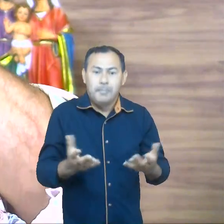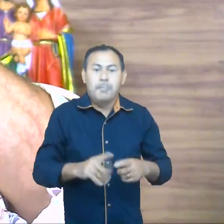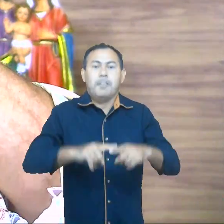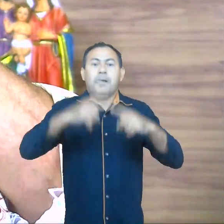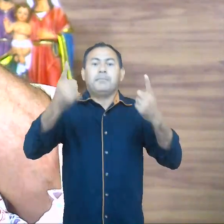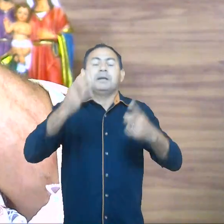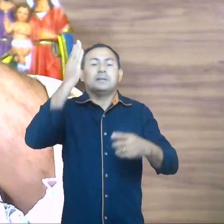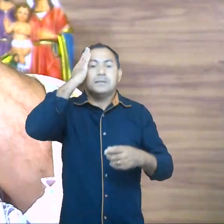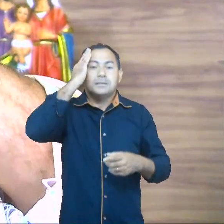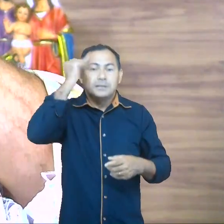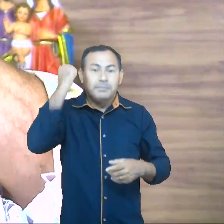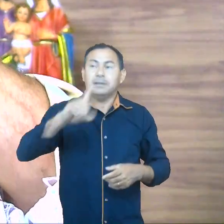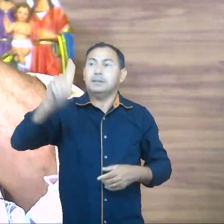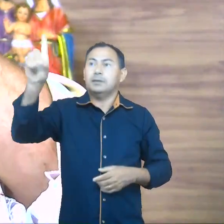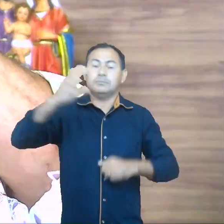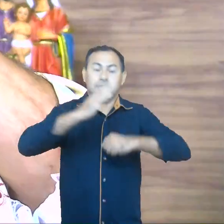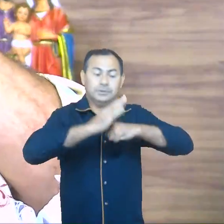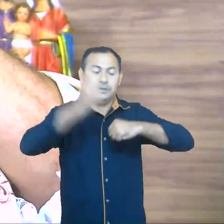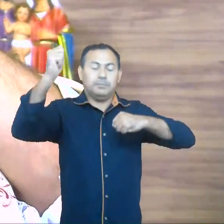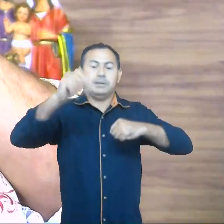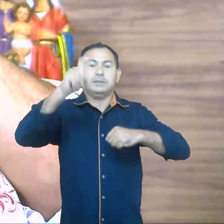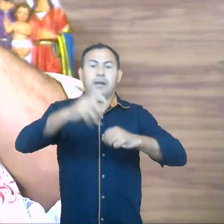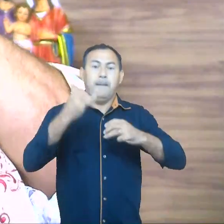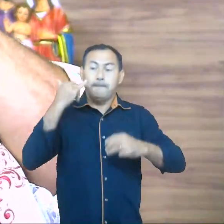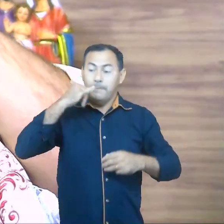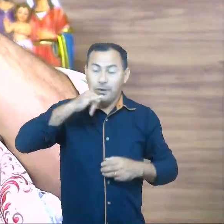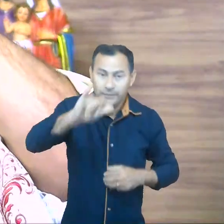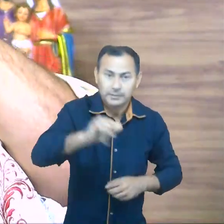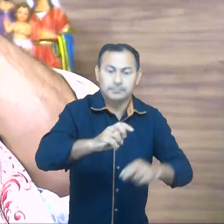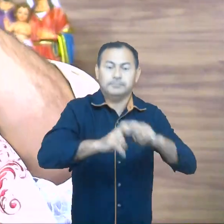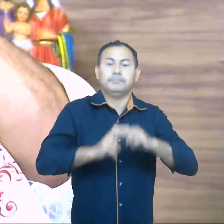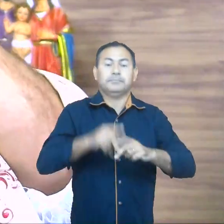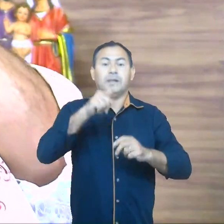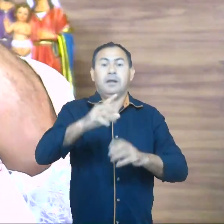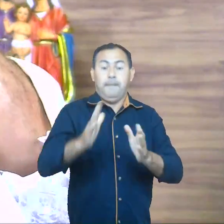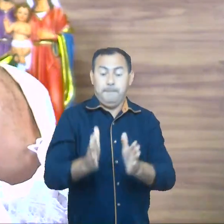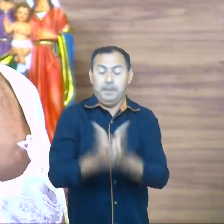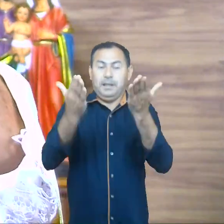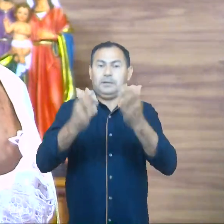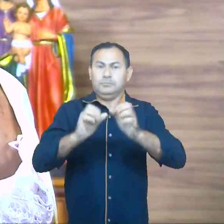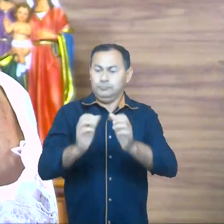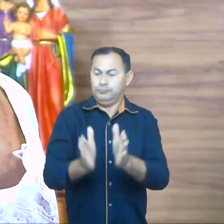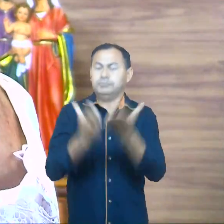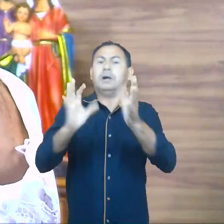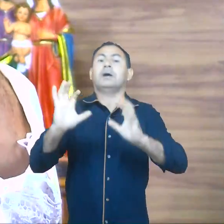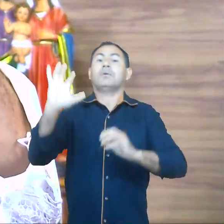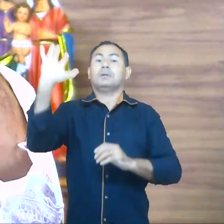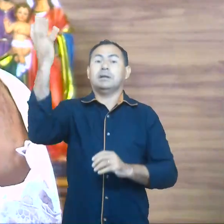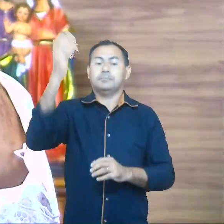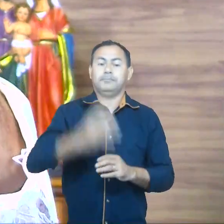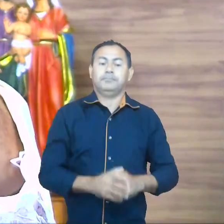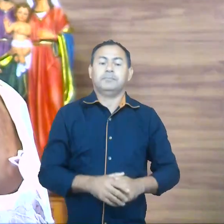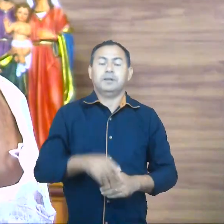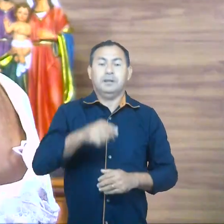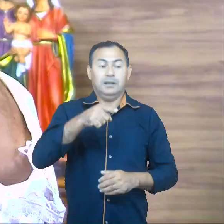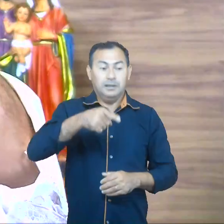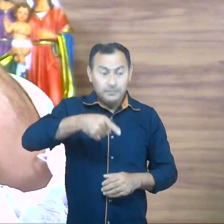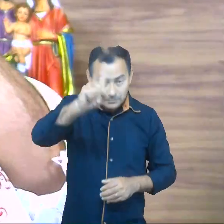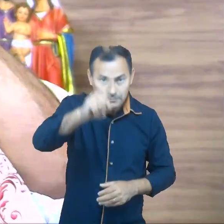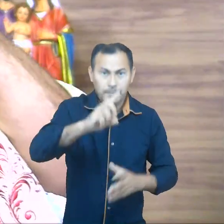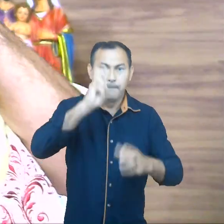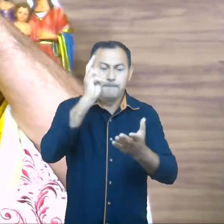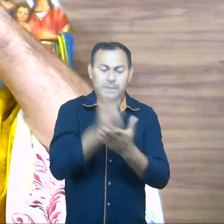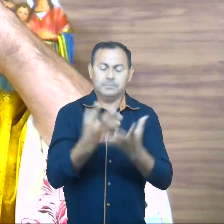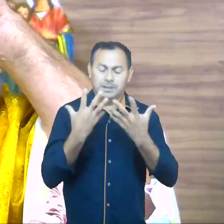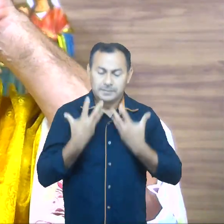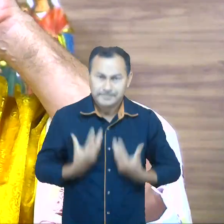mas ele sabendo que Deus o chamou para ser profeta, e que através dele milagres e prodígios acontecem, ele foi. Mesmo